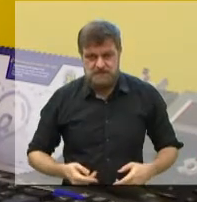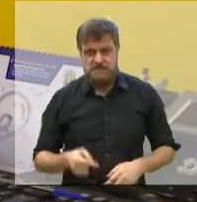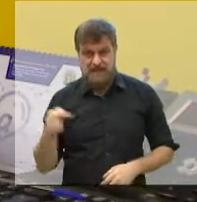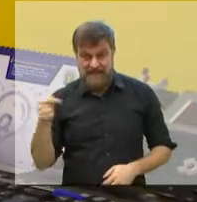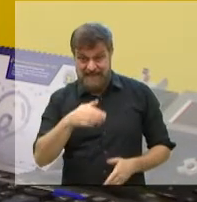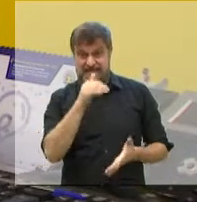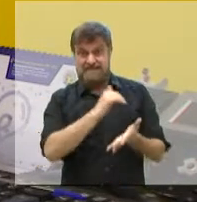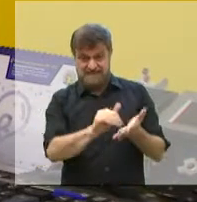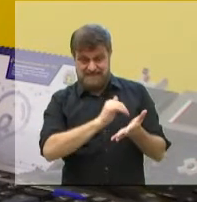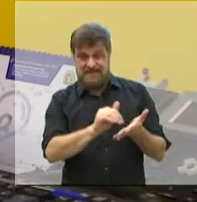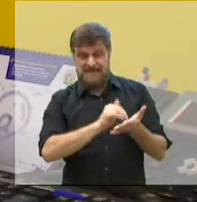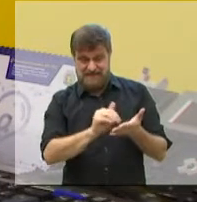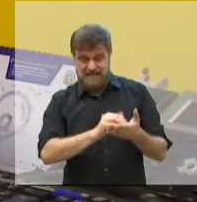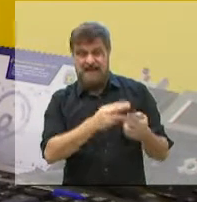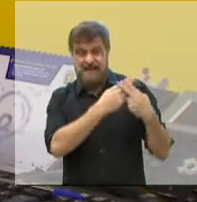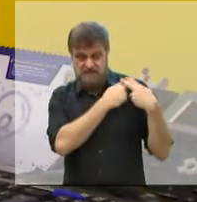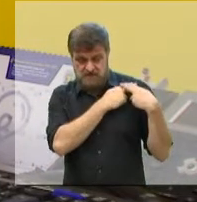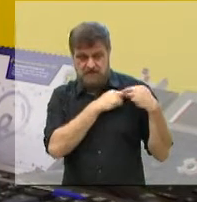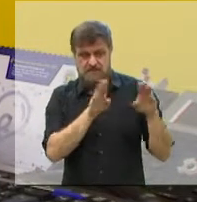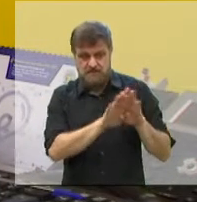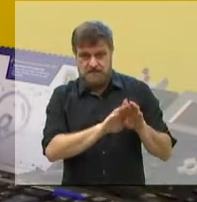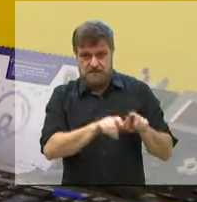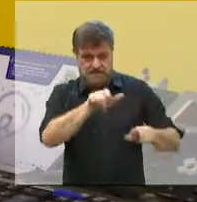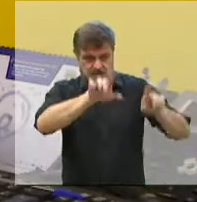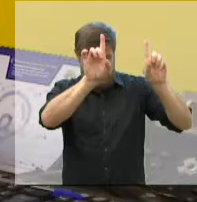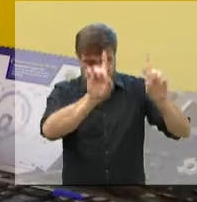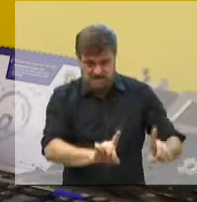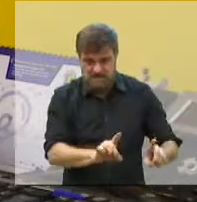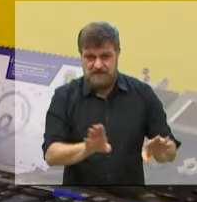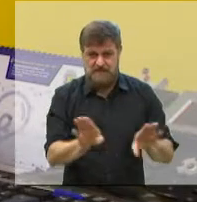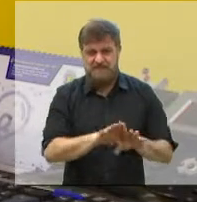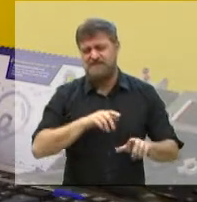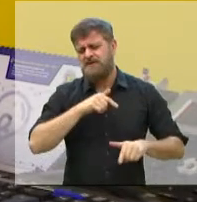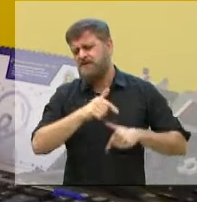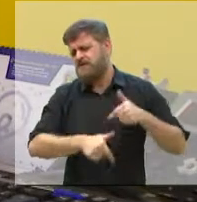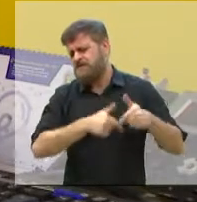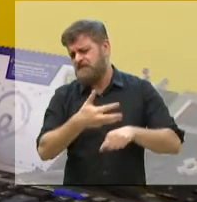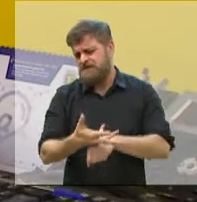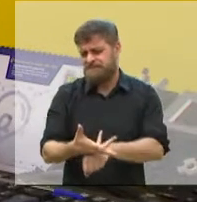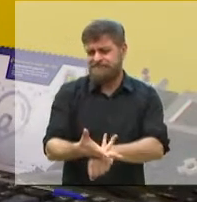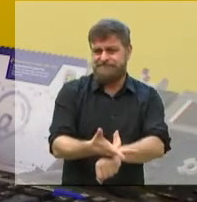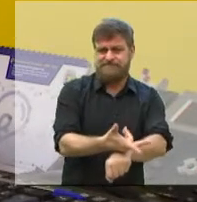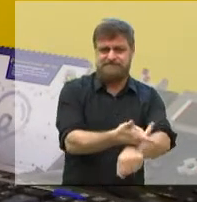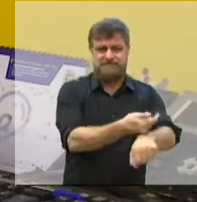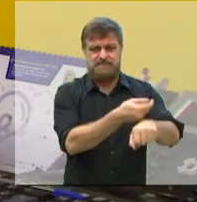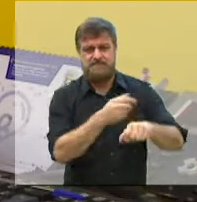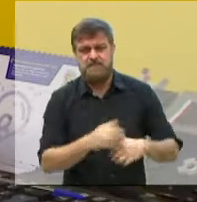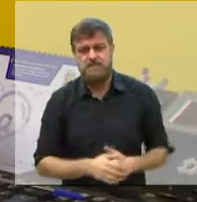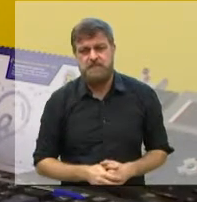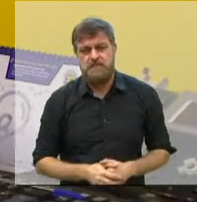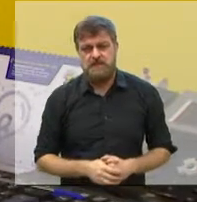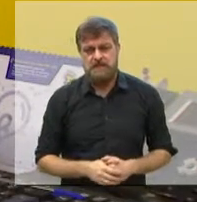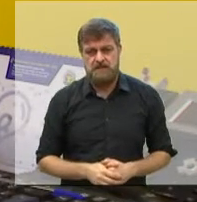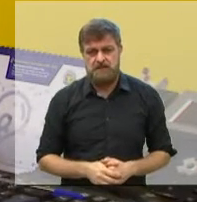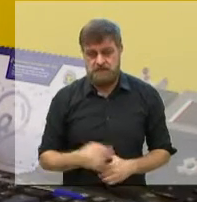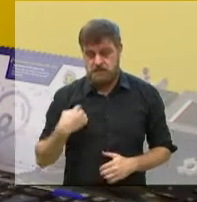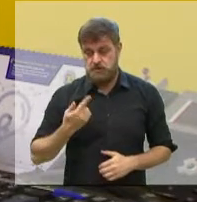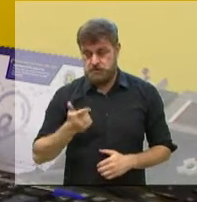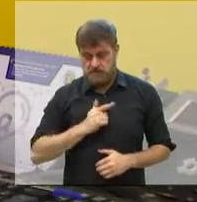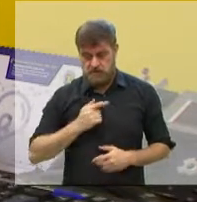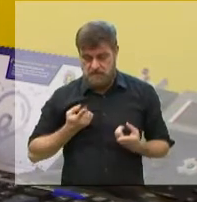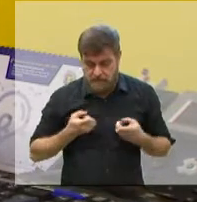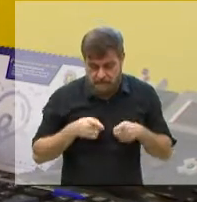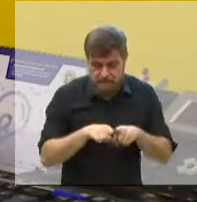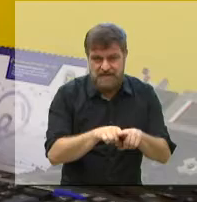é secretária das Pessoas com Deficiência e Cidadania, que faz um trabalho excepcional na nossa cidade de Campinas. Então nós temos uma